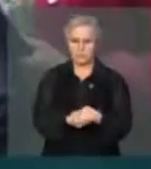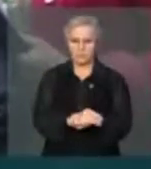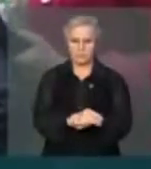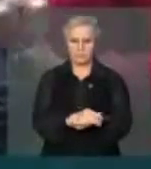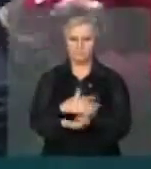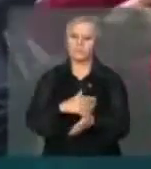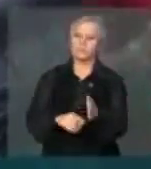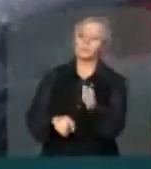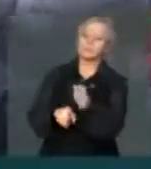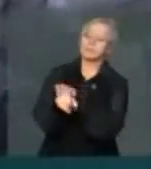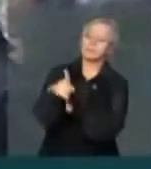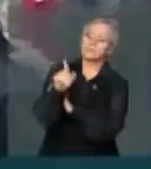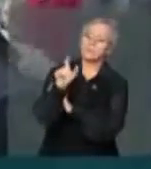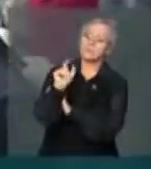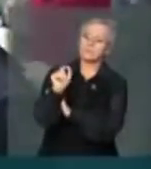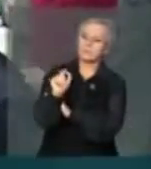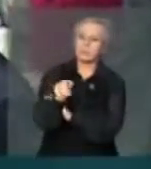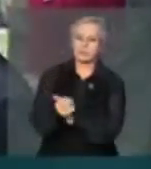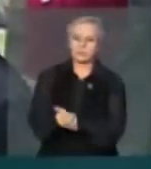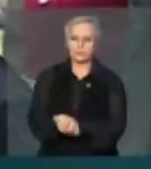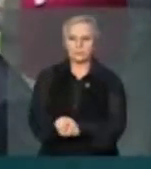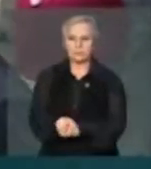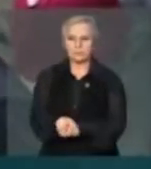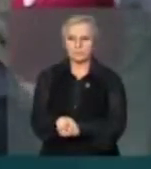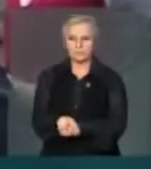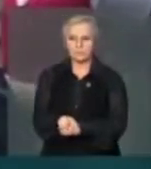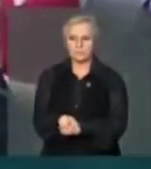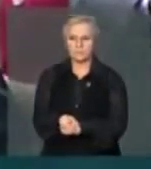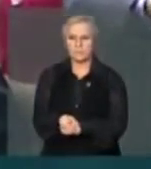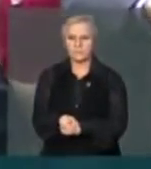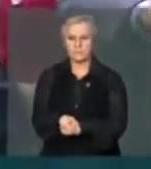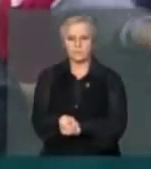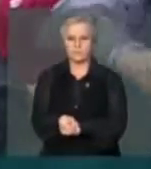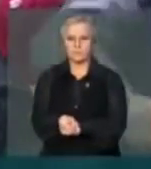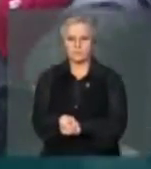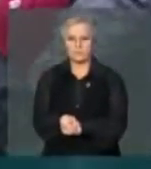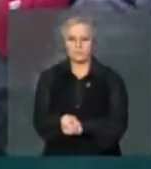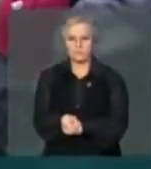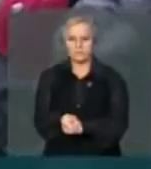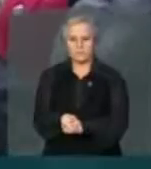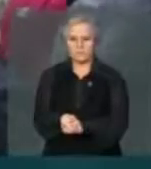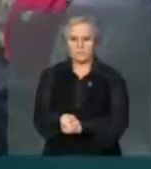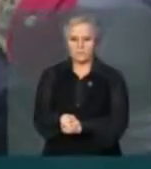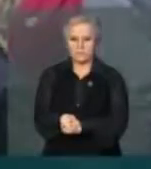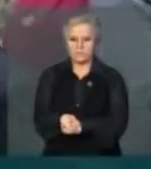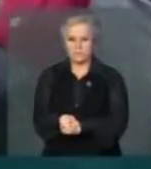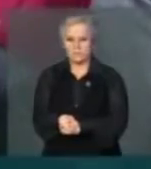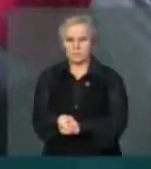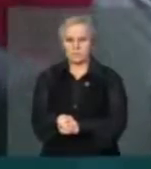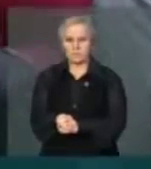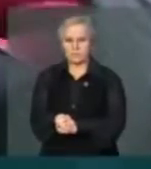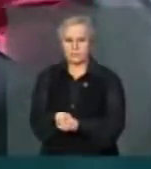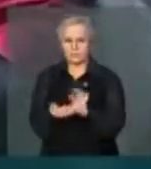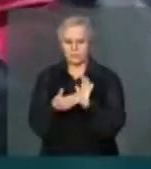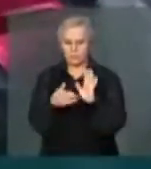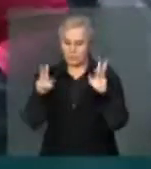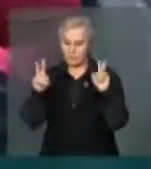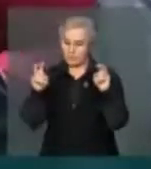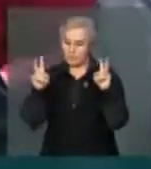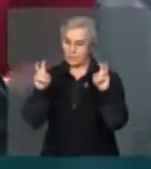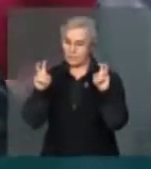a questão de ordem que eu formulo a Vossa Excelência é a seguinte: a matéria que no